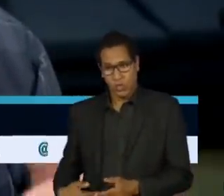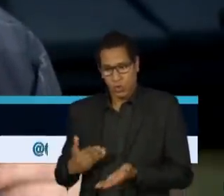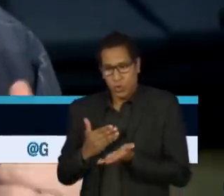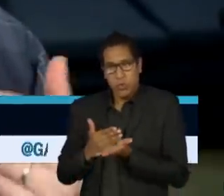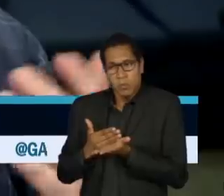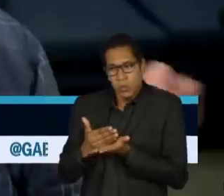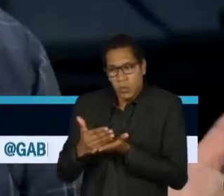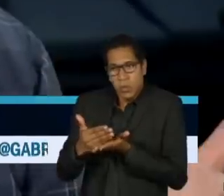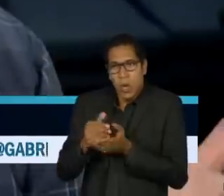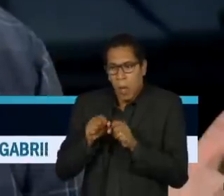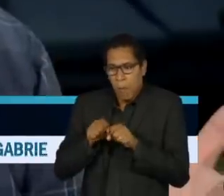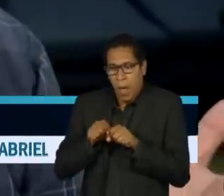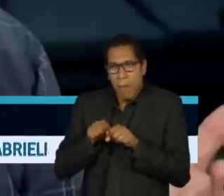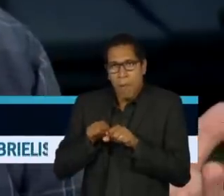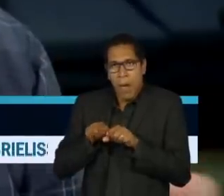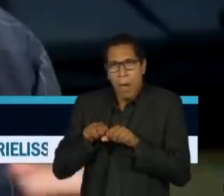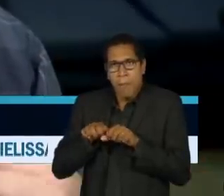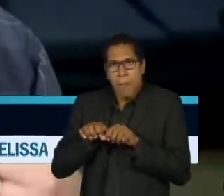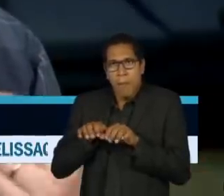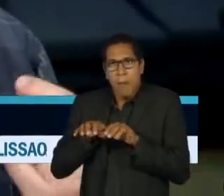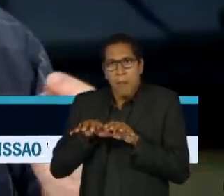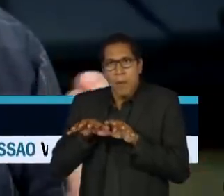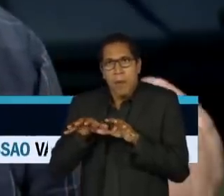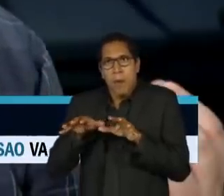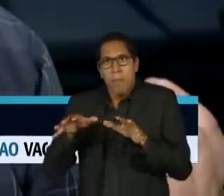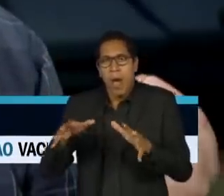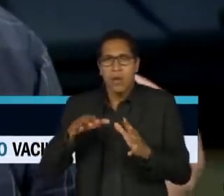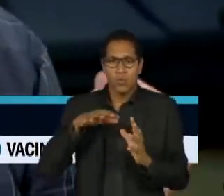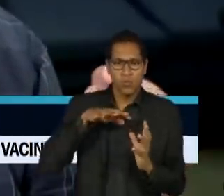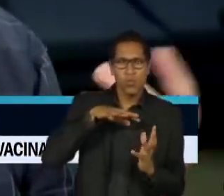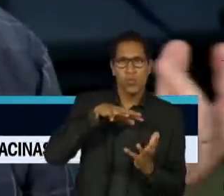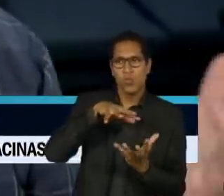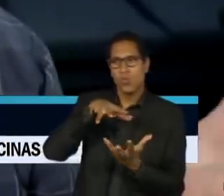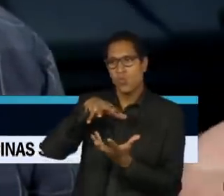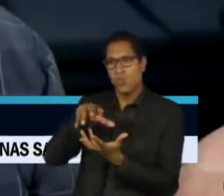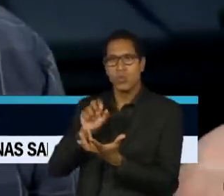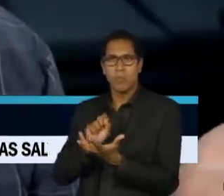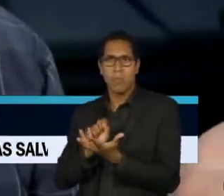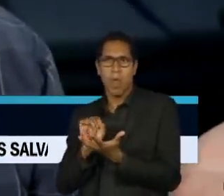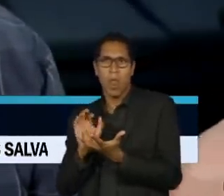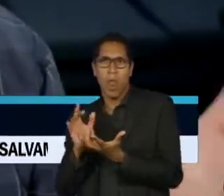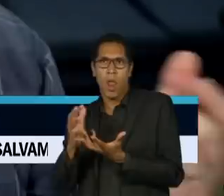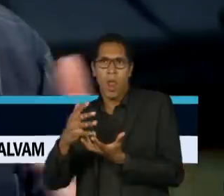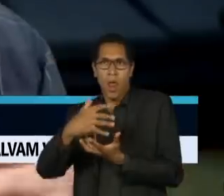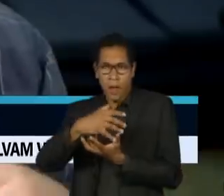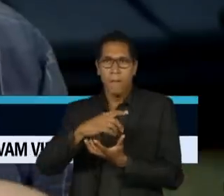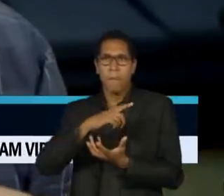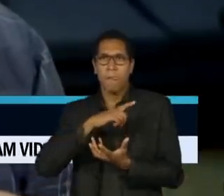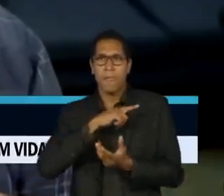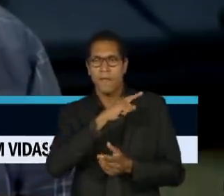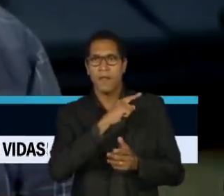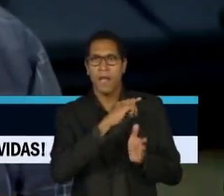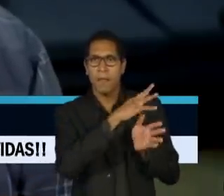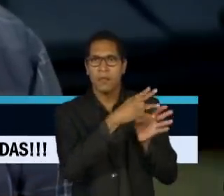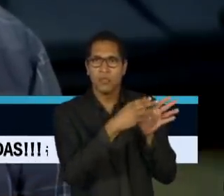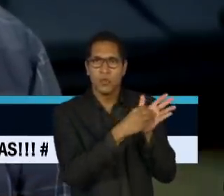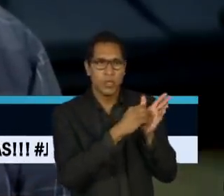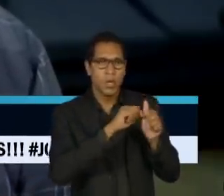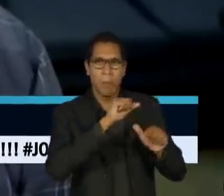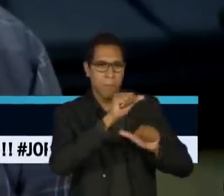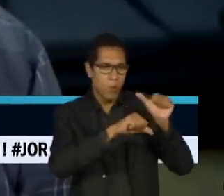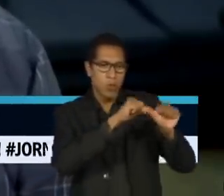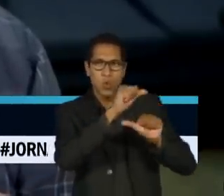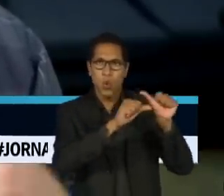de outras, que em pouco tempo tomou o mundo, que sofreu mutações no interior da Amazônia, que sofreu outras mutações no interior